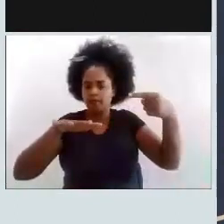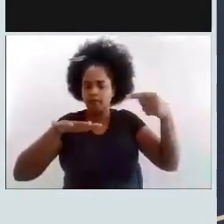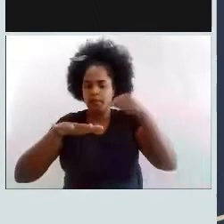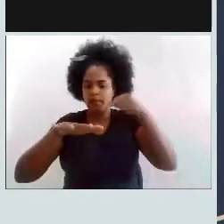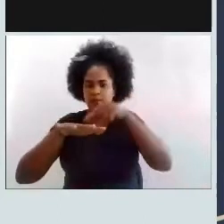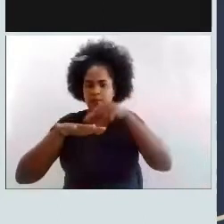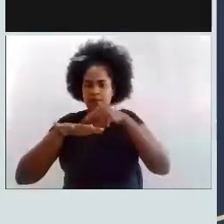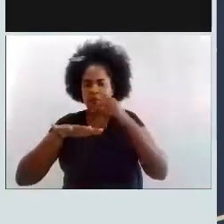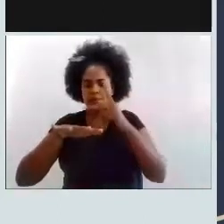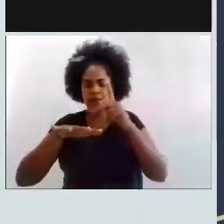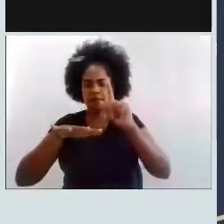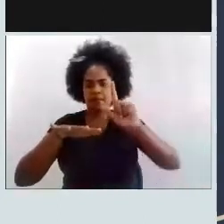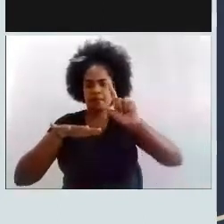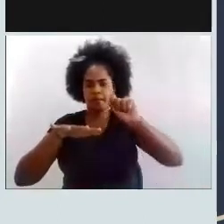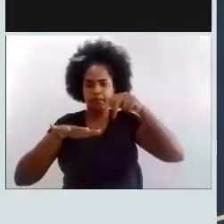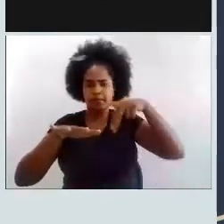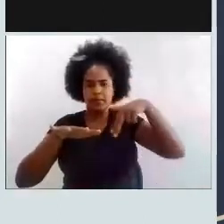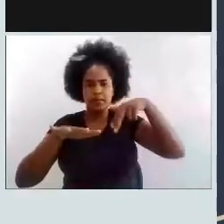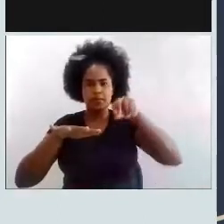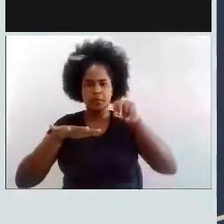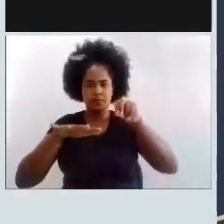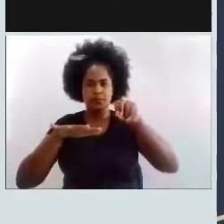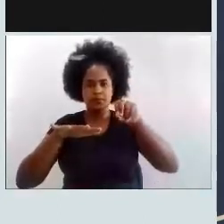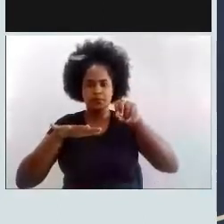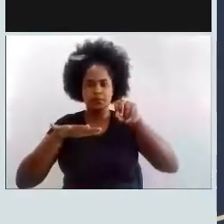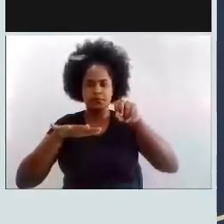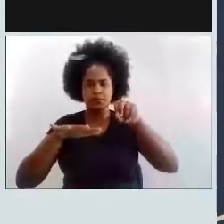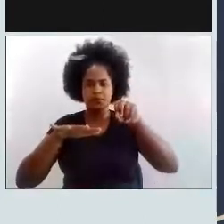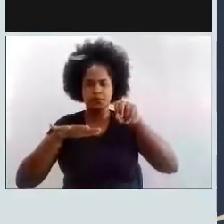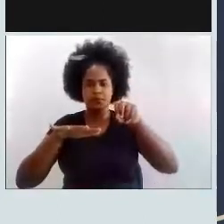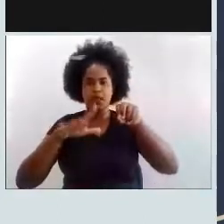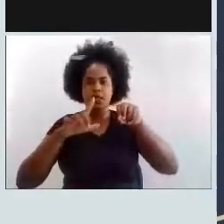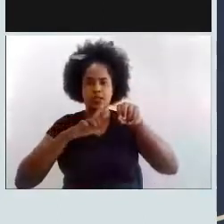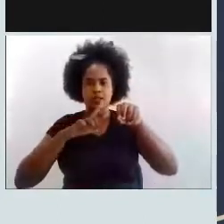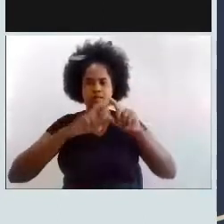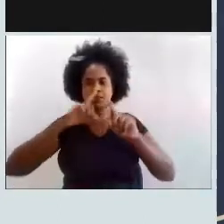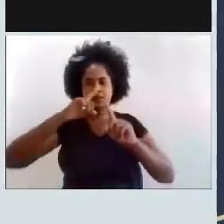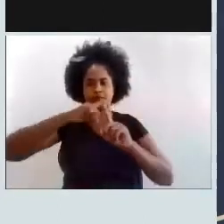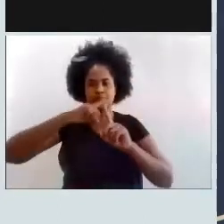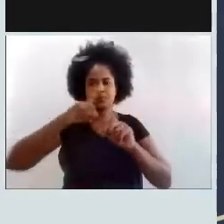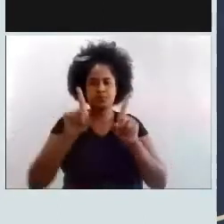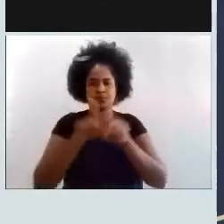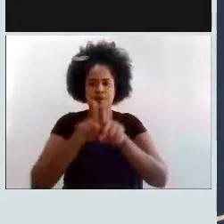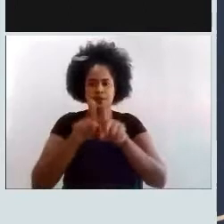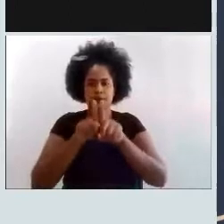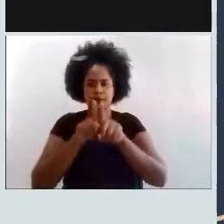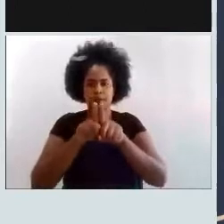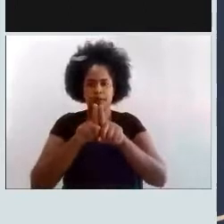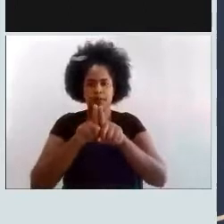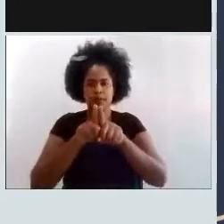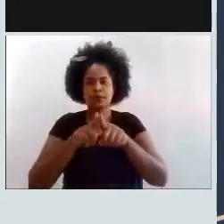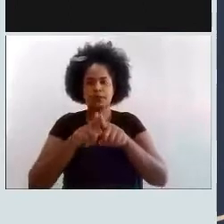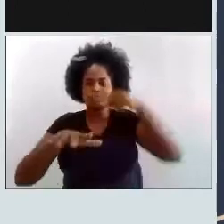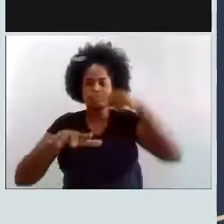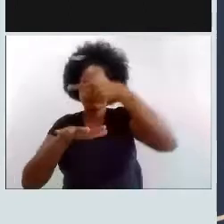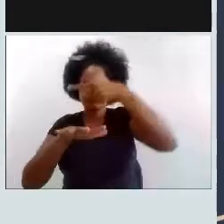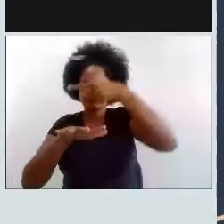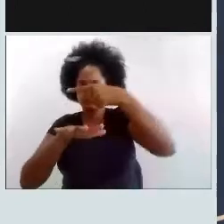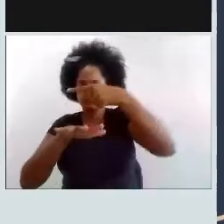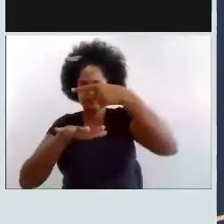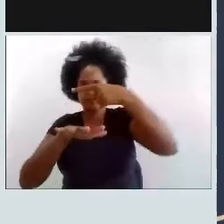plano paralelos. Já vão pensando aí nos conceitos anteriores que foram